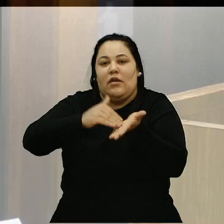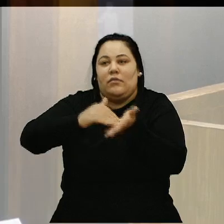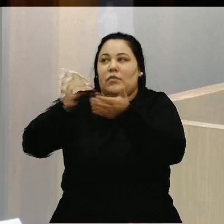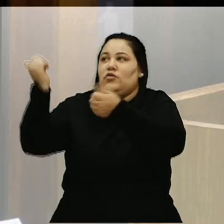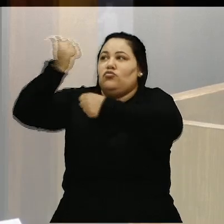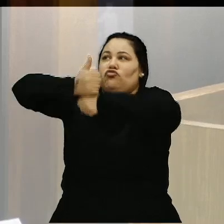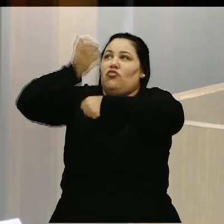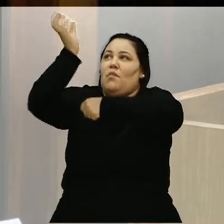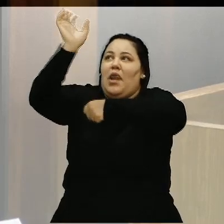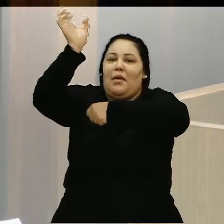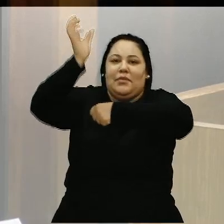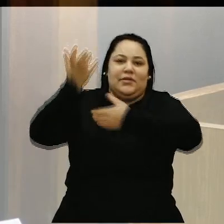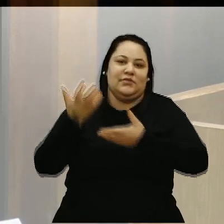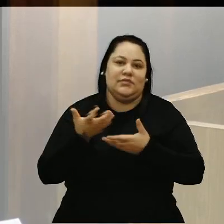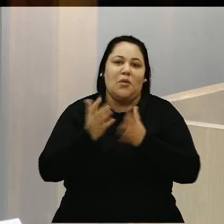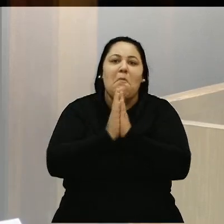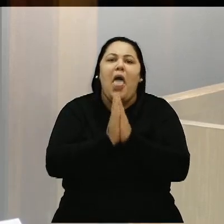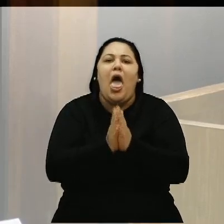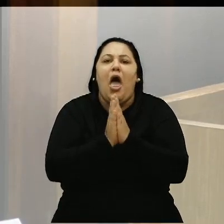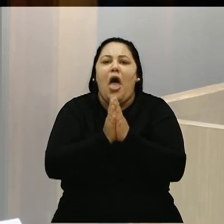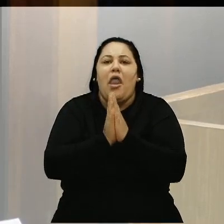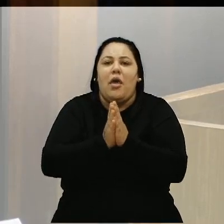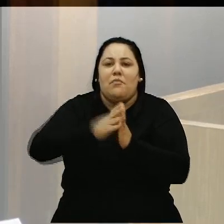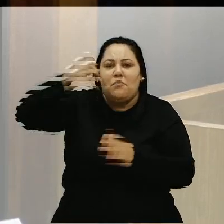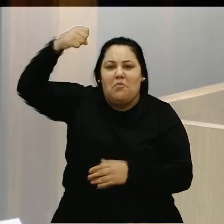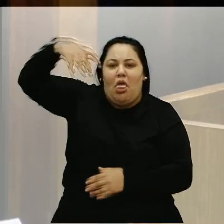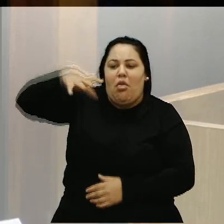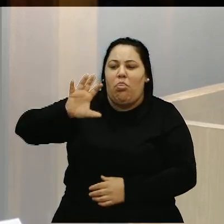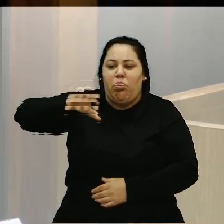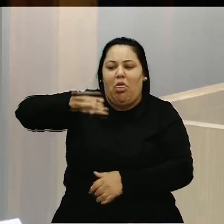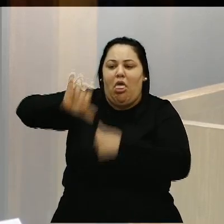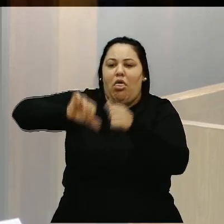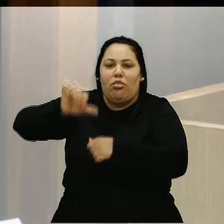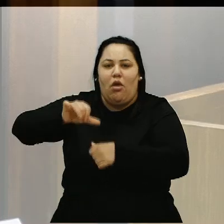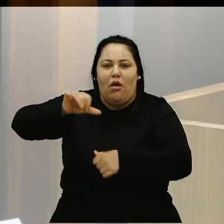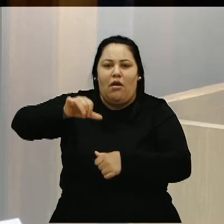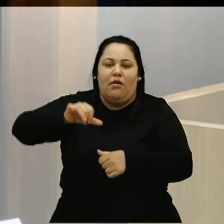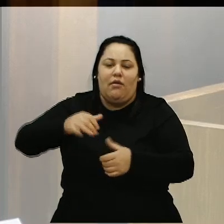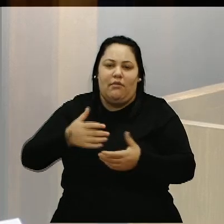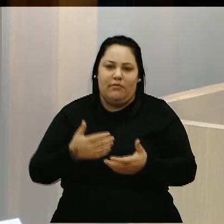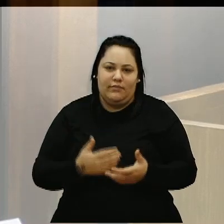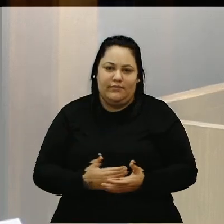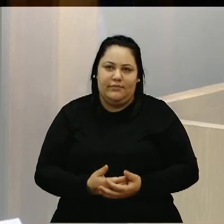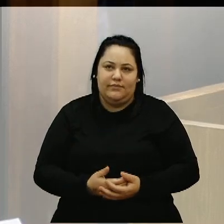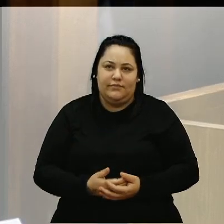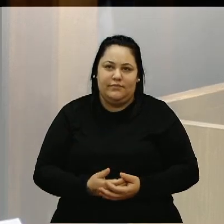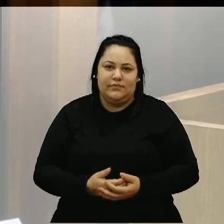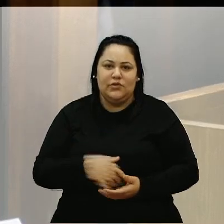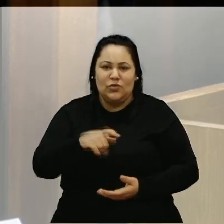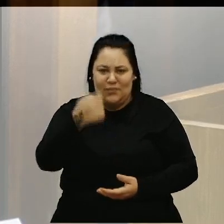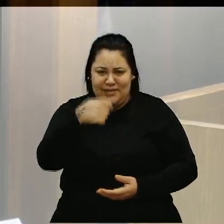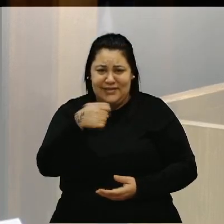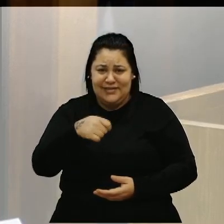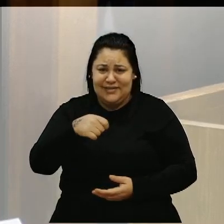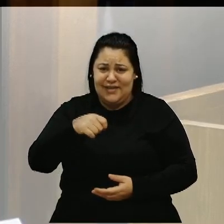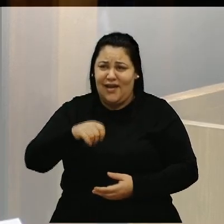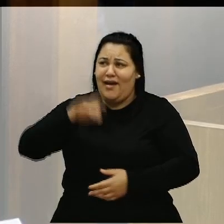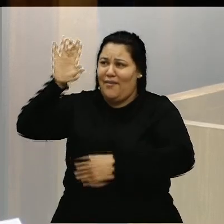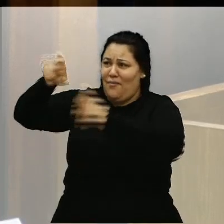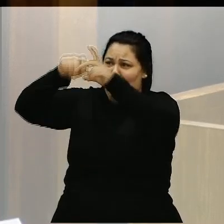tu mendiga para o setor de iluminação para trocar uma lâmpada, tu ainda tem que amarrar uma